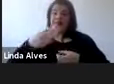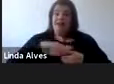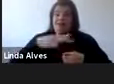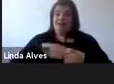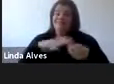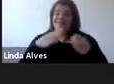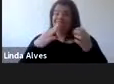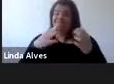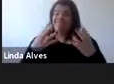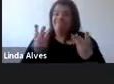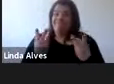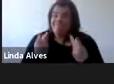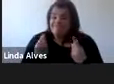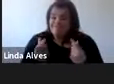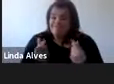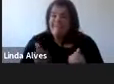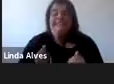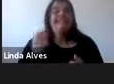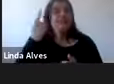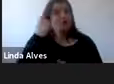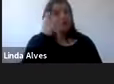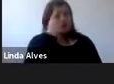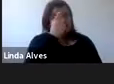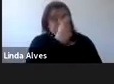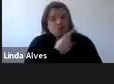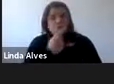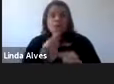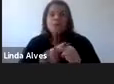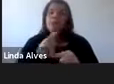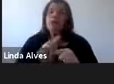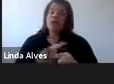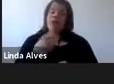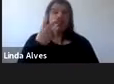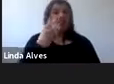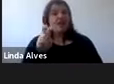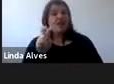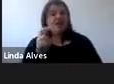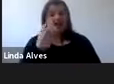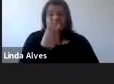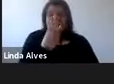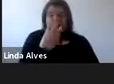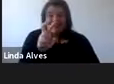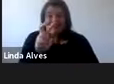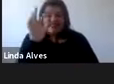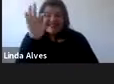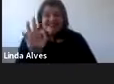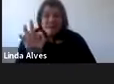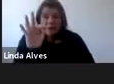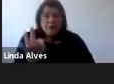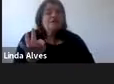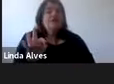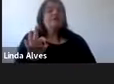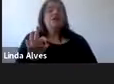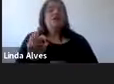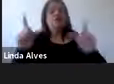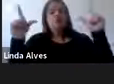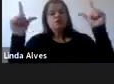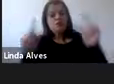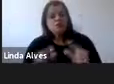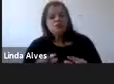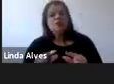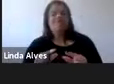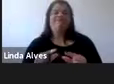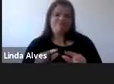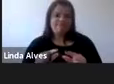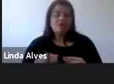e muito agressiva, digamos assim, porque é um excedente grande de trabalhadores, certo? Redução de custo mesmo, e aí nós,